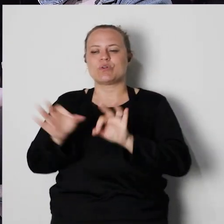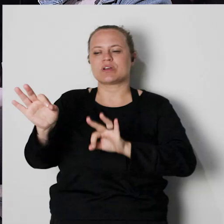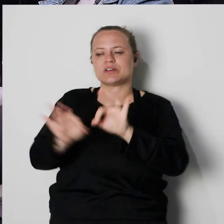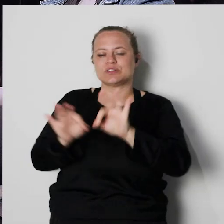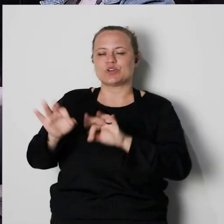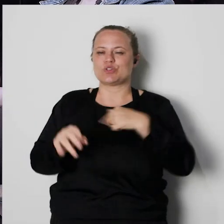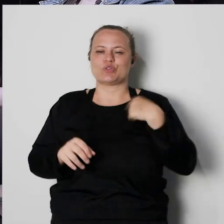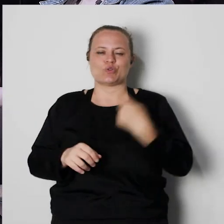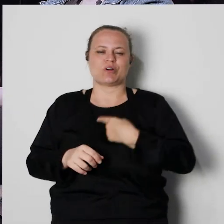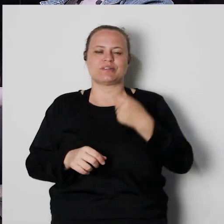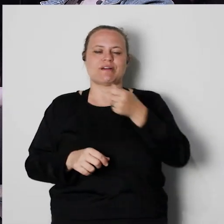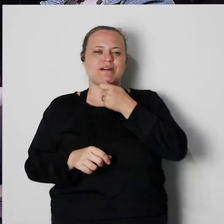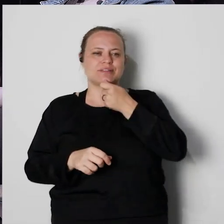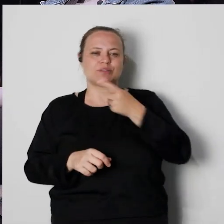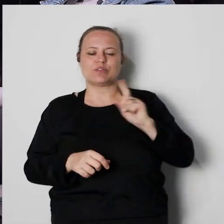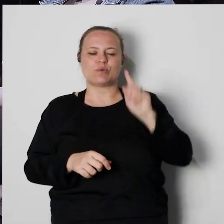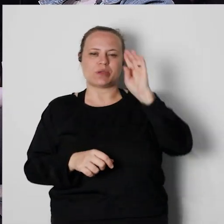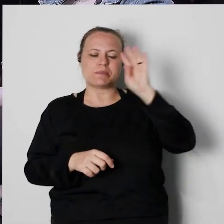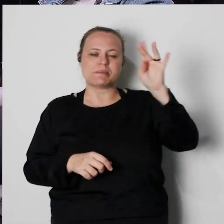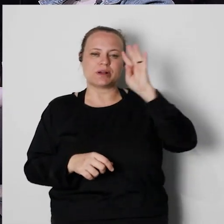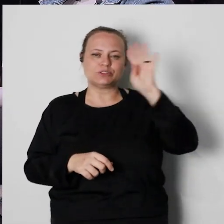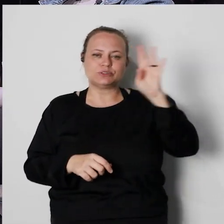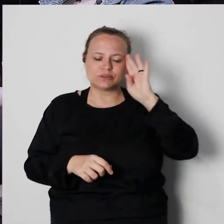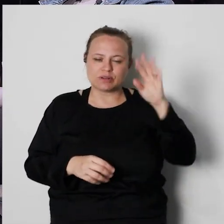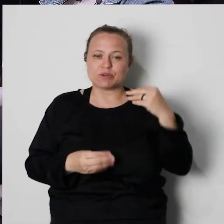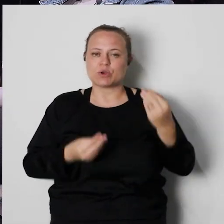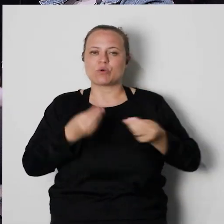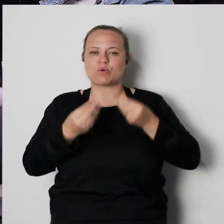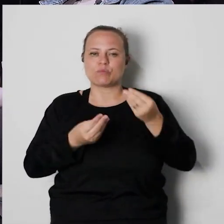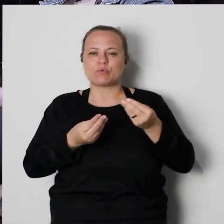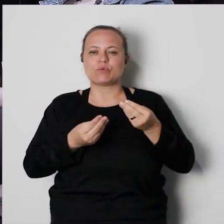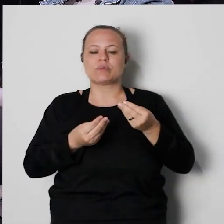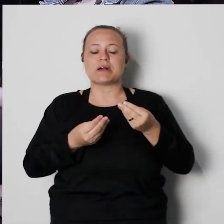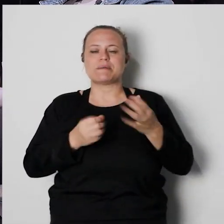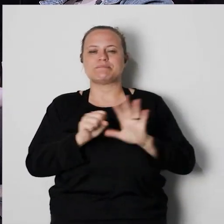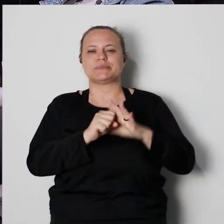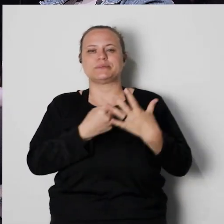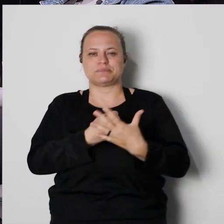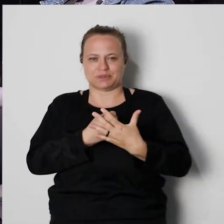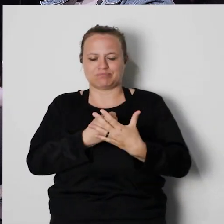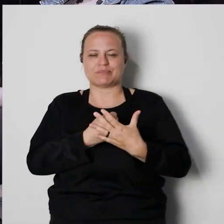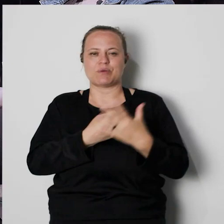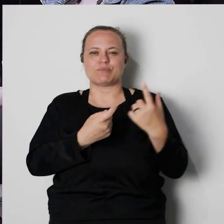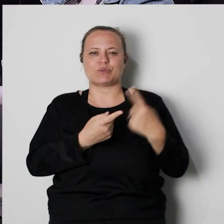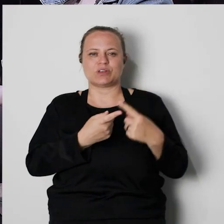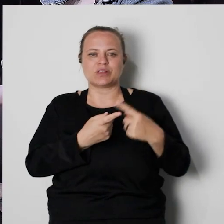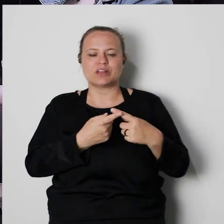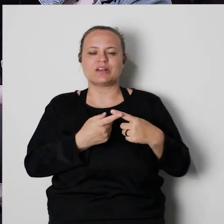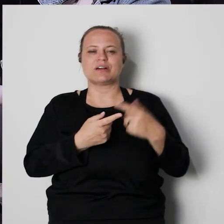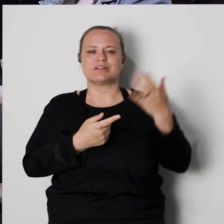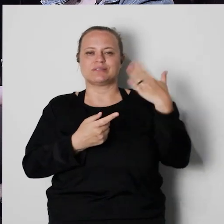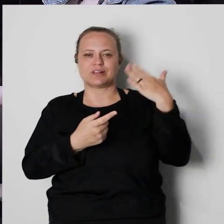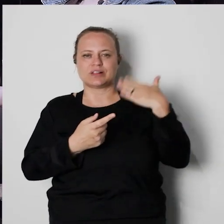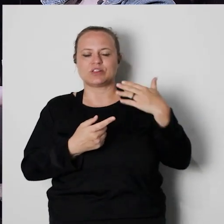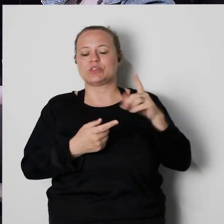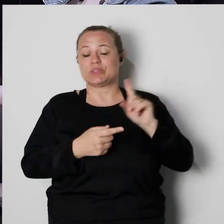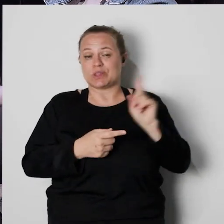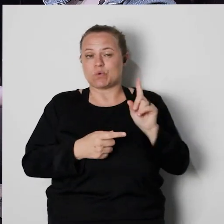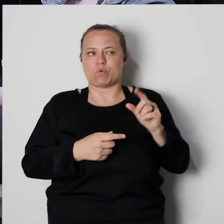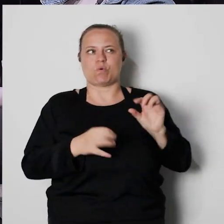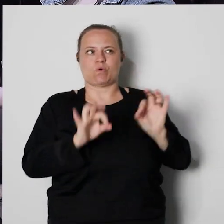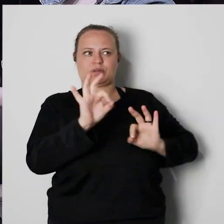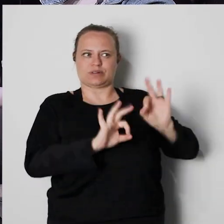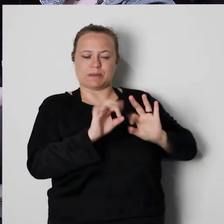coisas positivas que ele trouxe para a gente, eu acho que enquanto setor ele auxiliou a nos preparar para o que a gente nem imaginava,